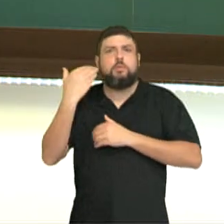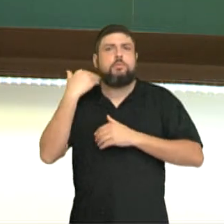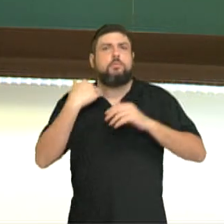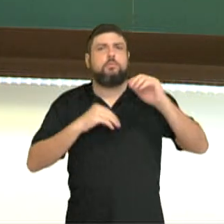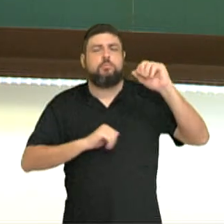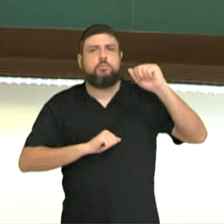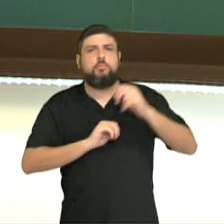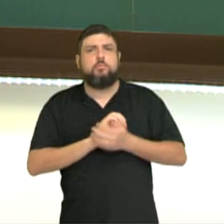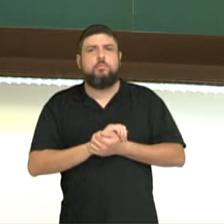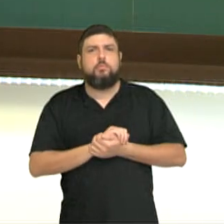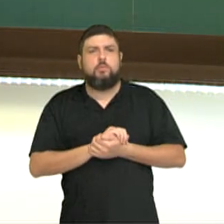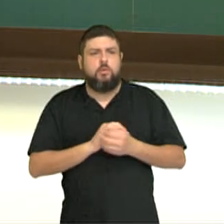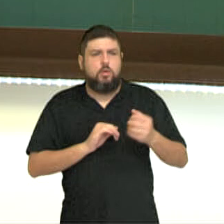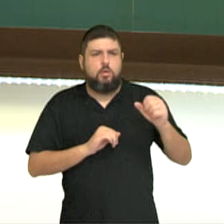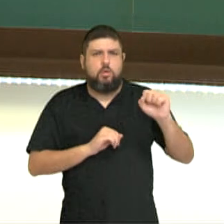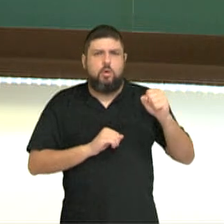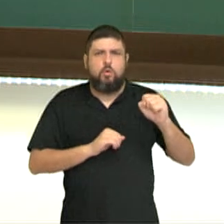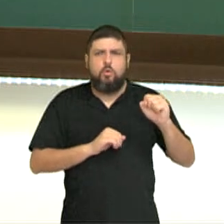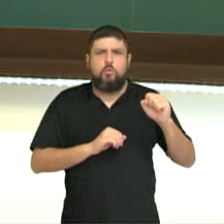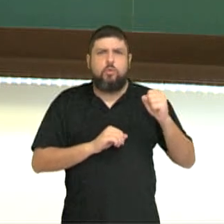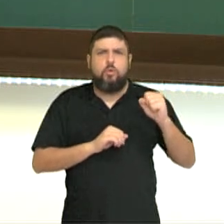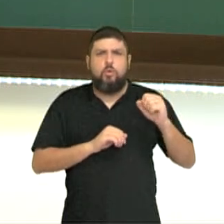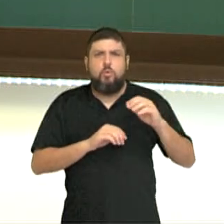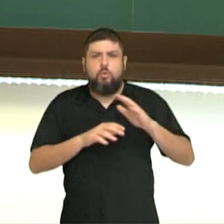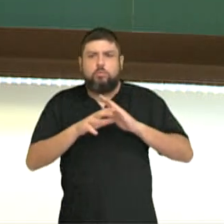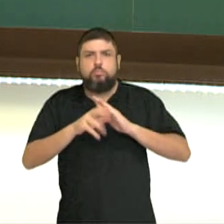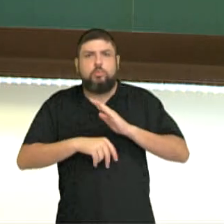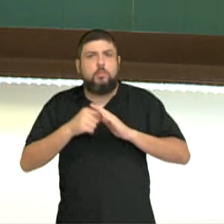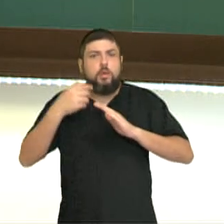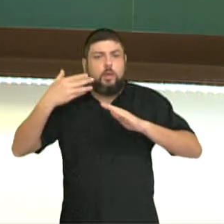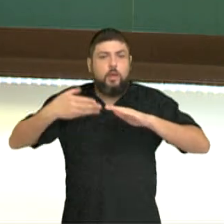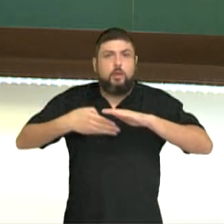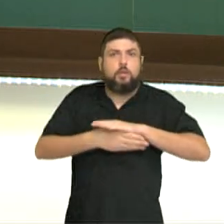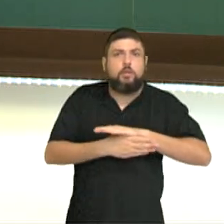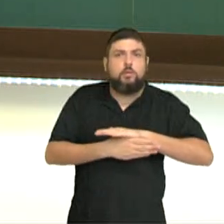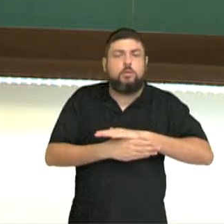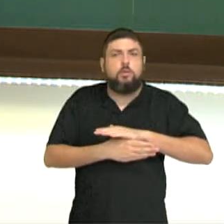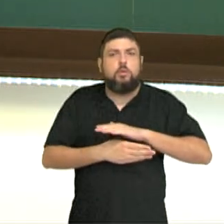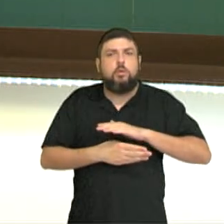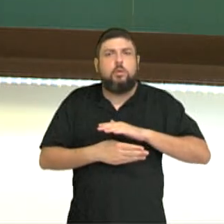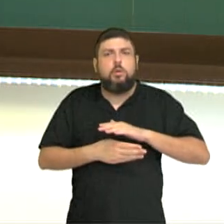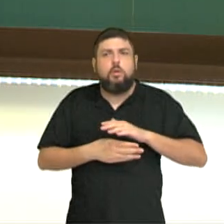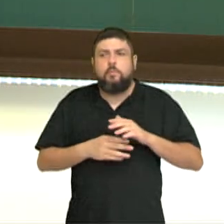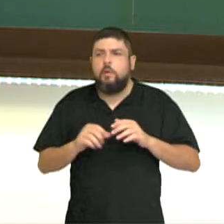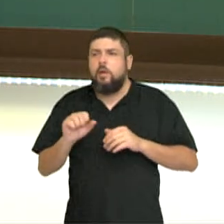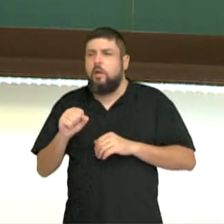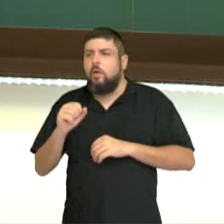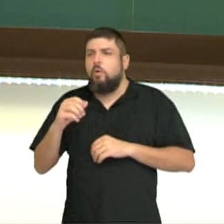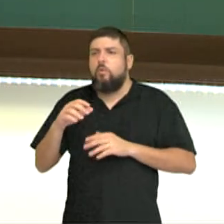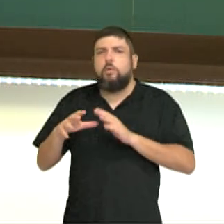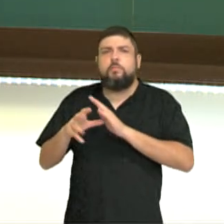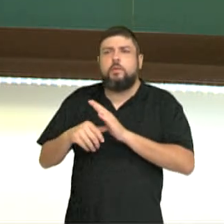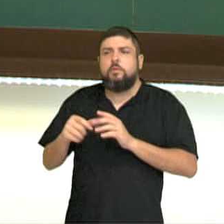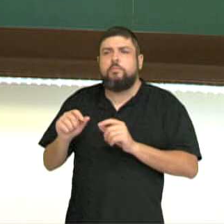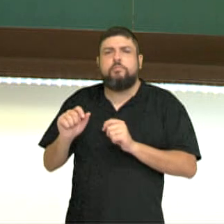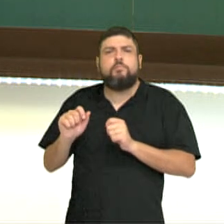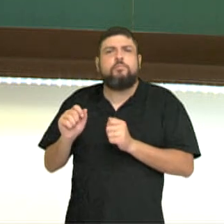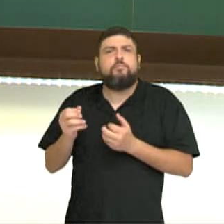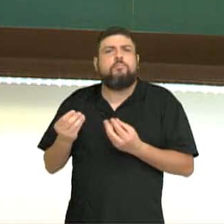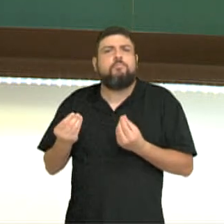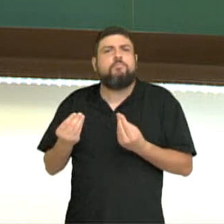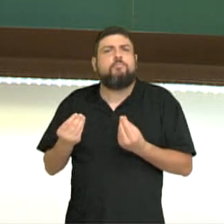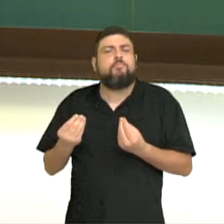que 8 ladrões? Tem sentido? Não. Então, quando não tem sentido, significa o quê? Que ela é subordinada à